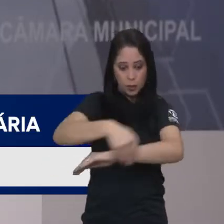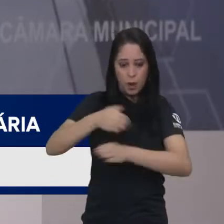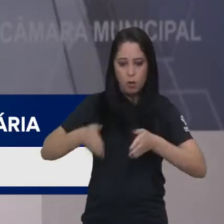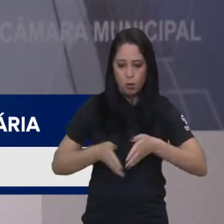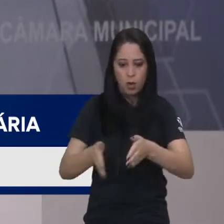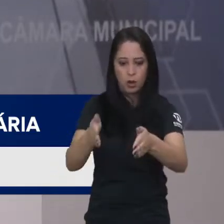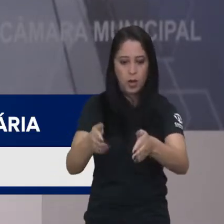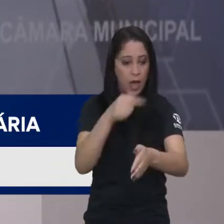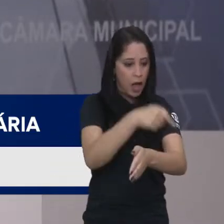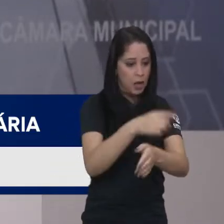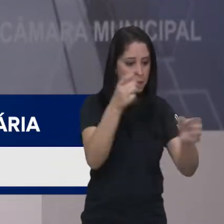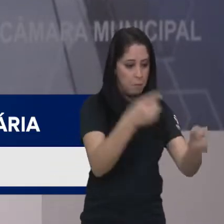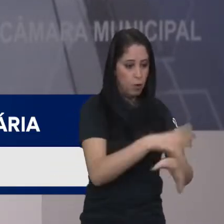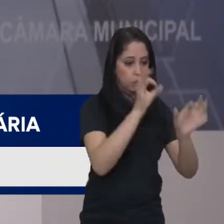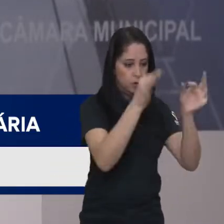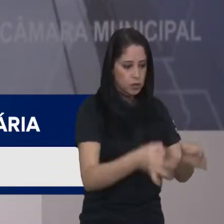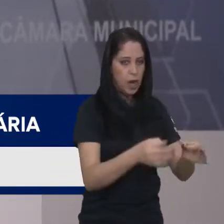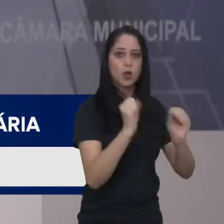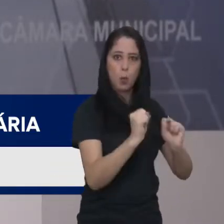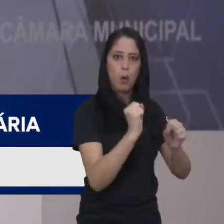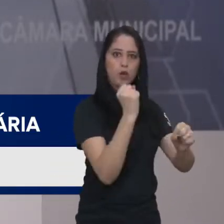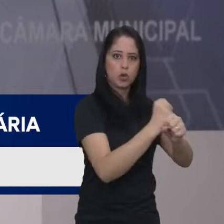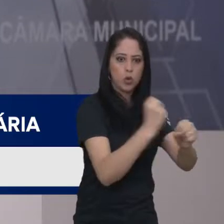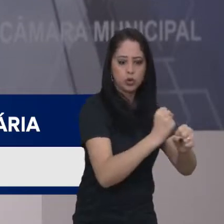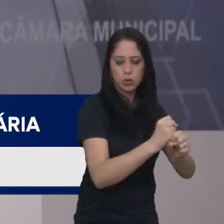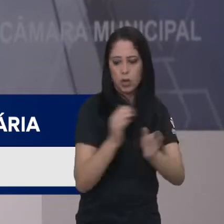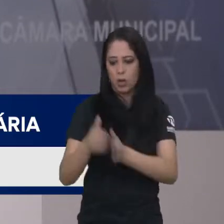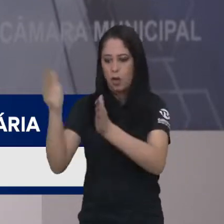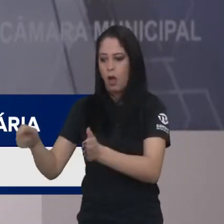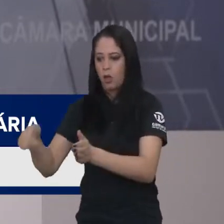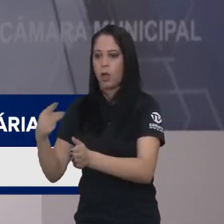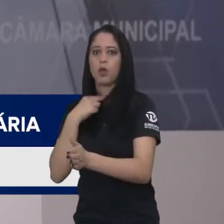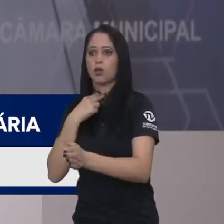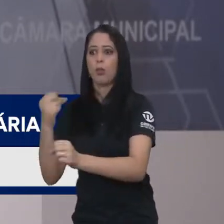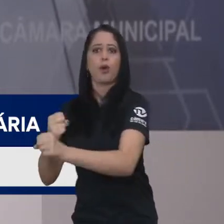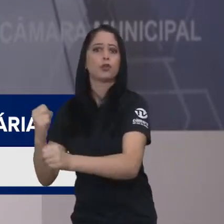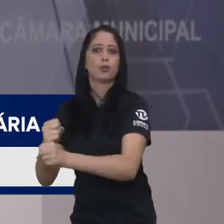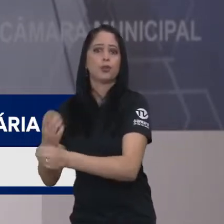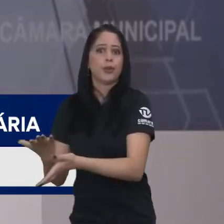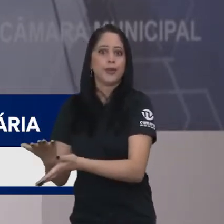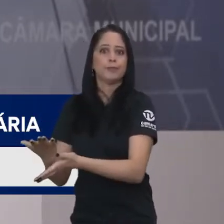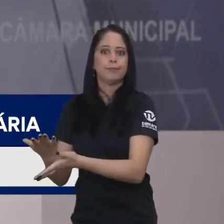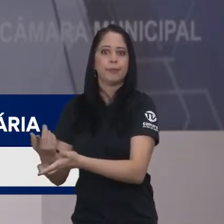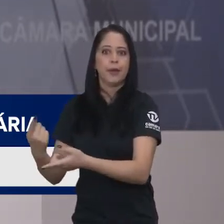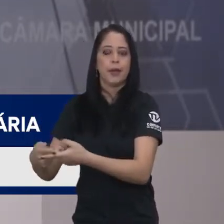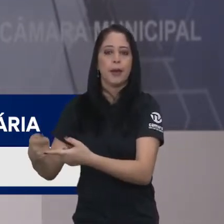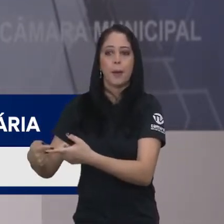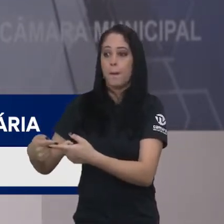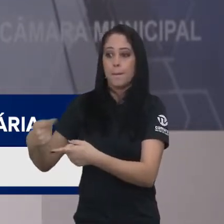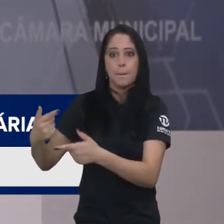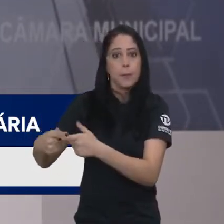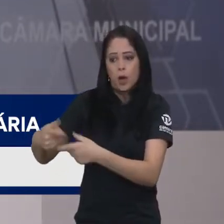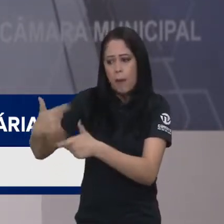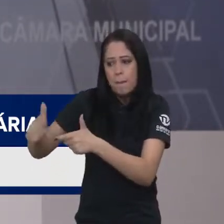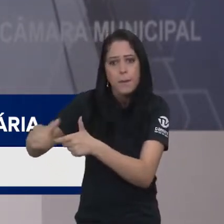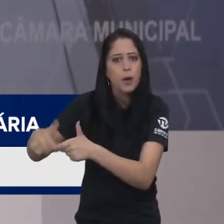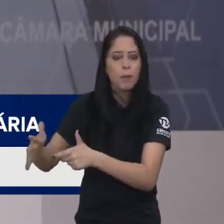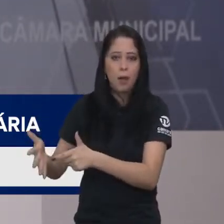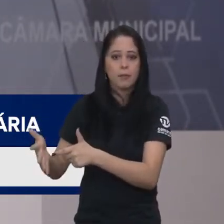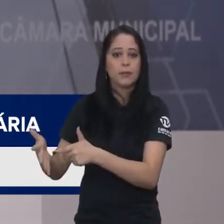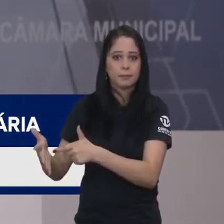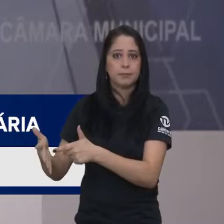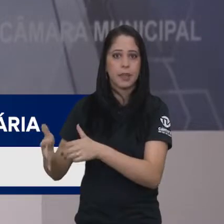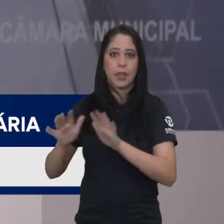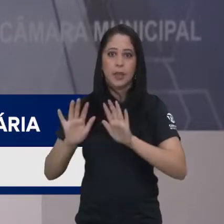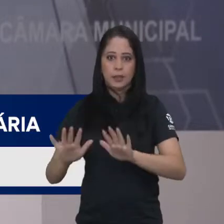Um lado pode construir e o outro lado não pode construir. São situações inaceitáveis. Como é que você vai explicar isso para a população? Você não resolveu o problema do bairro.